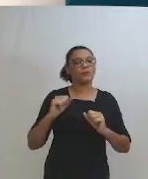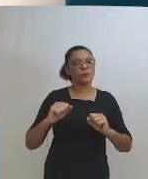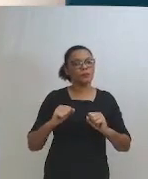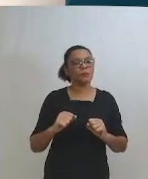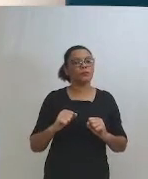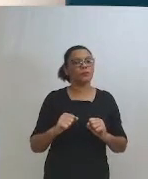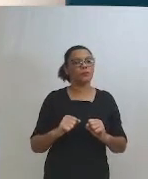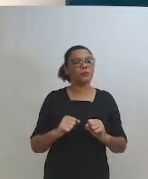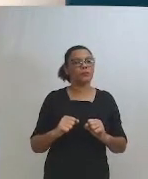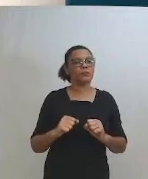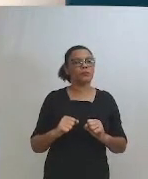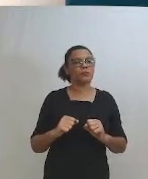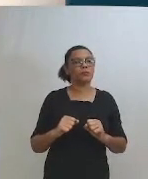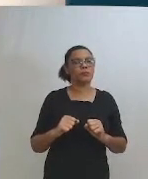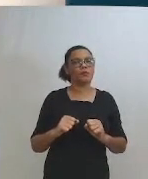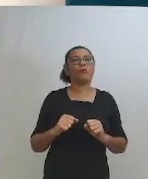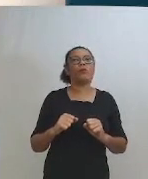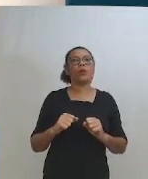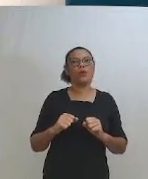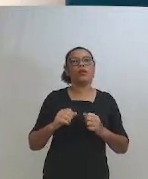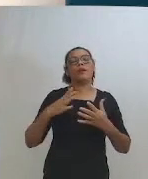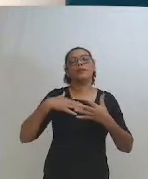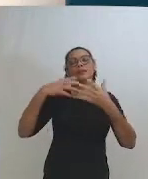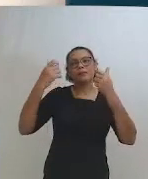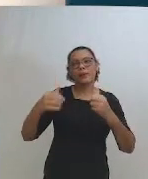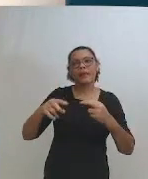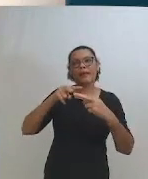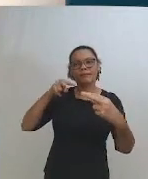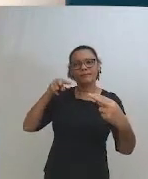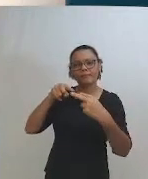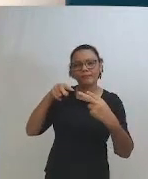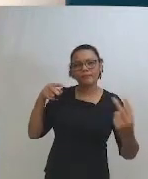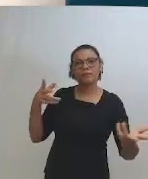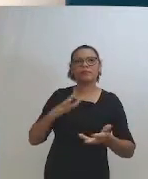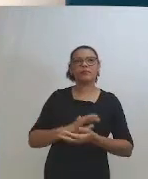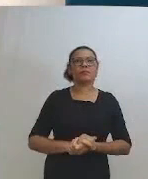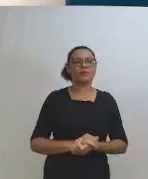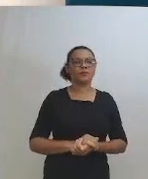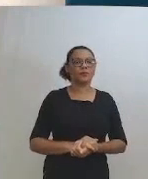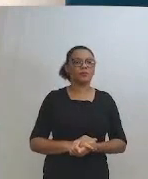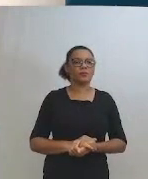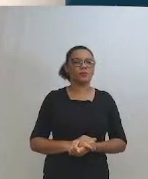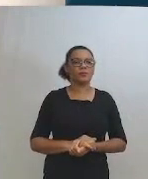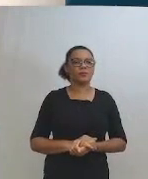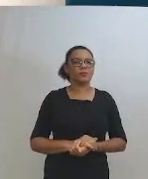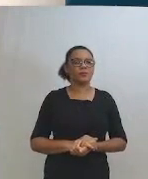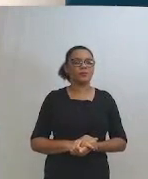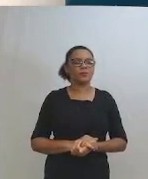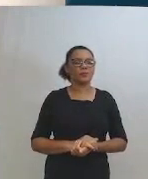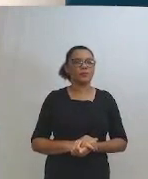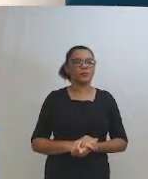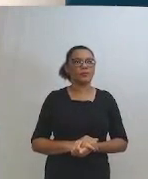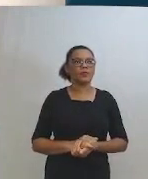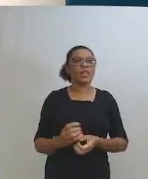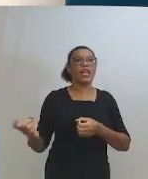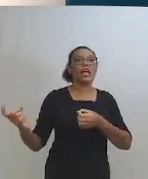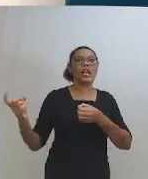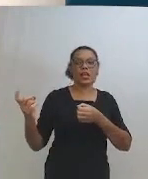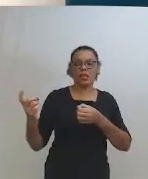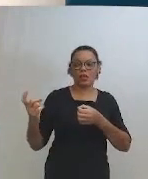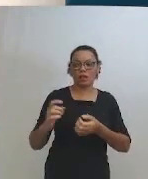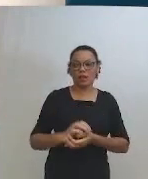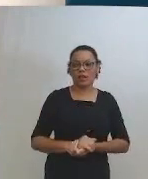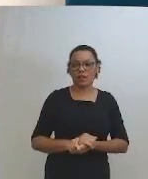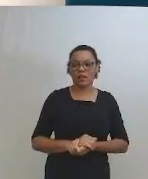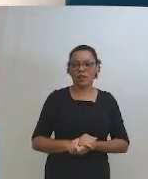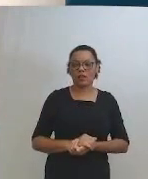prestar depoimento ao juiz por meio eletrônico. Vejam que maravilha os meios eletrônicos. Ele não volta, mas ele presta depoimento. E Everaldo Fonseca